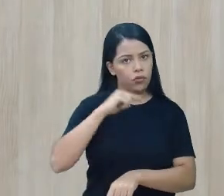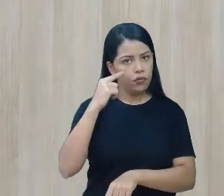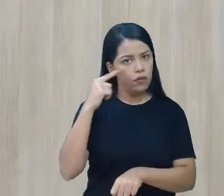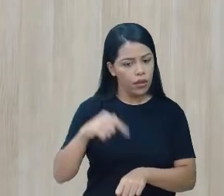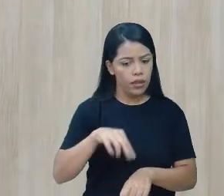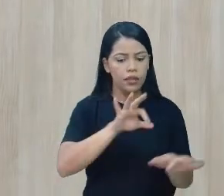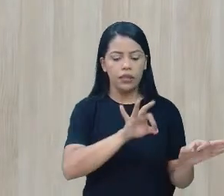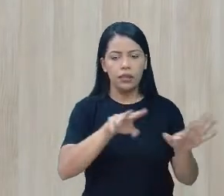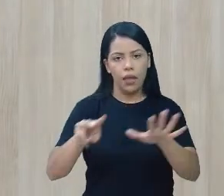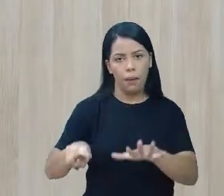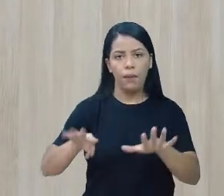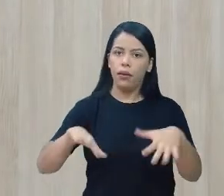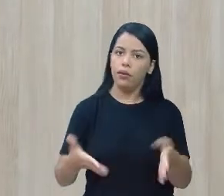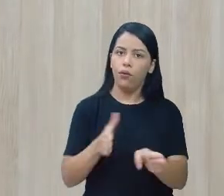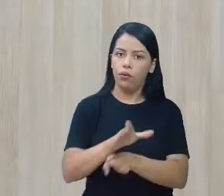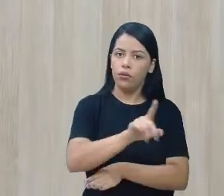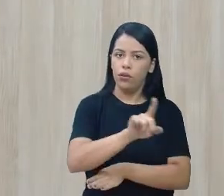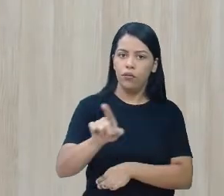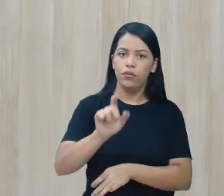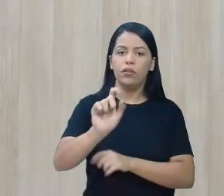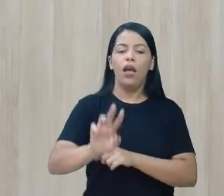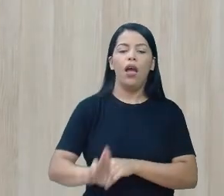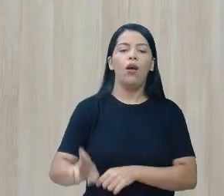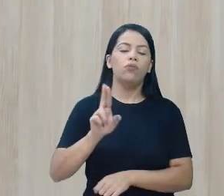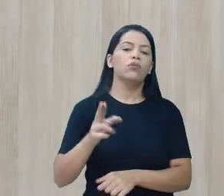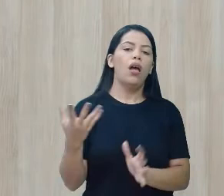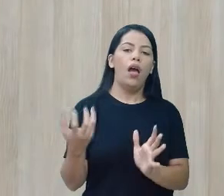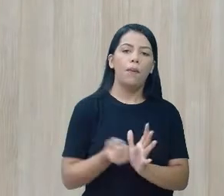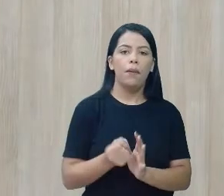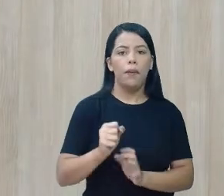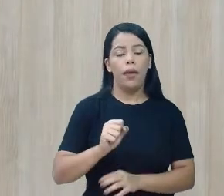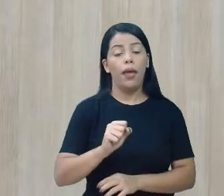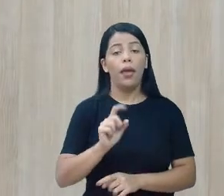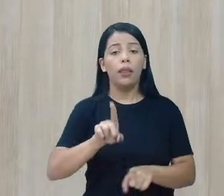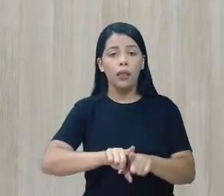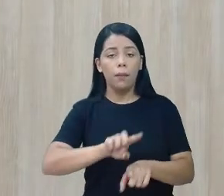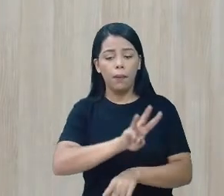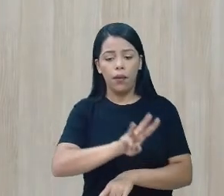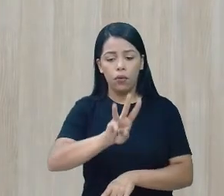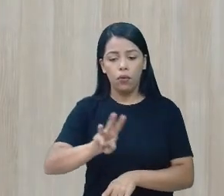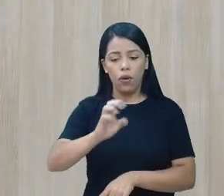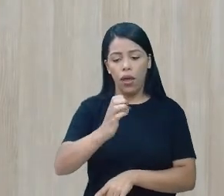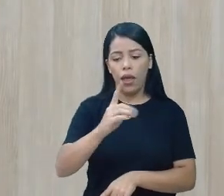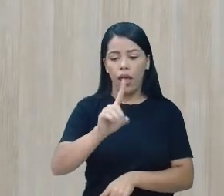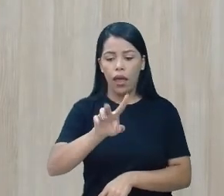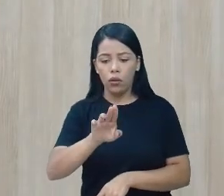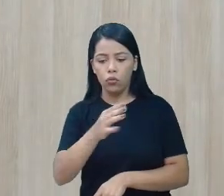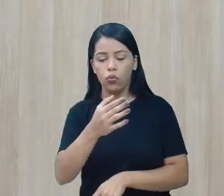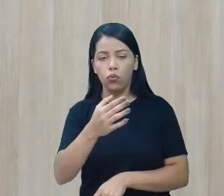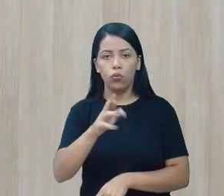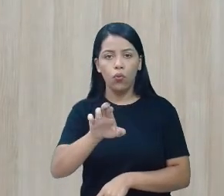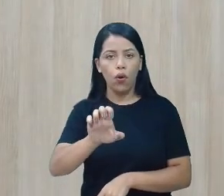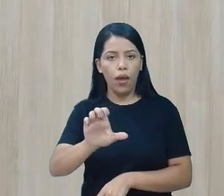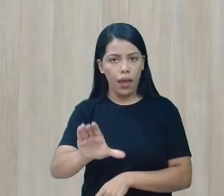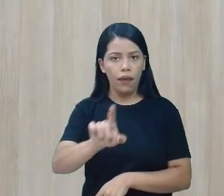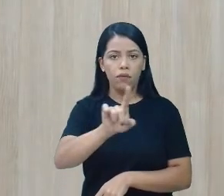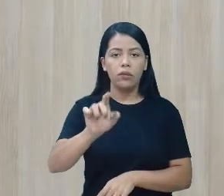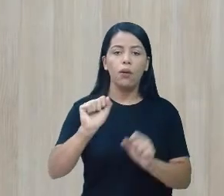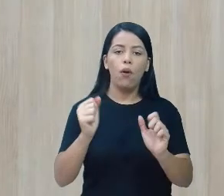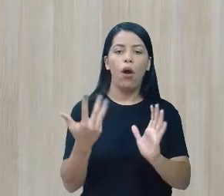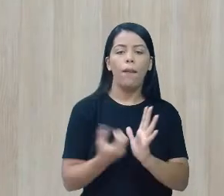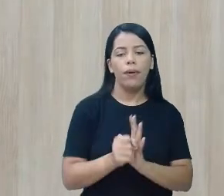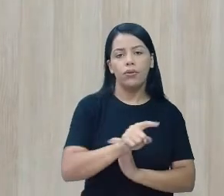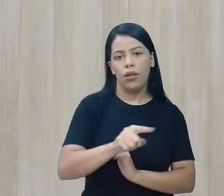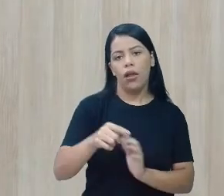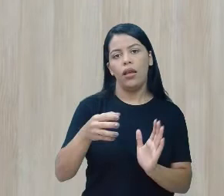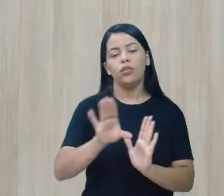Então, recomendo que pelo aplicativo ou pelo EduRec, né, que você pode acessar, você pode baixar esse documento e daí ter acesso a